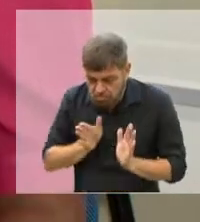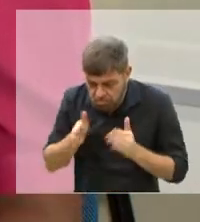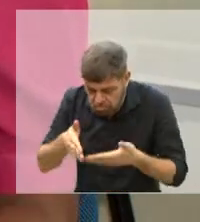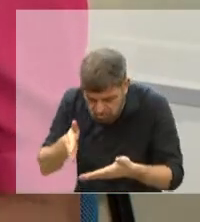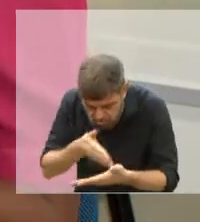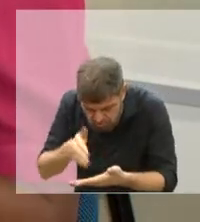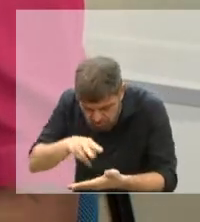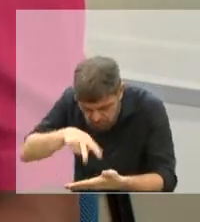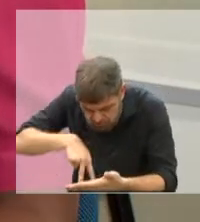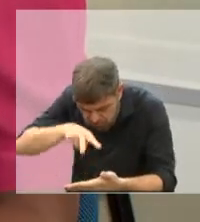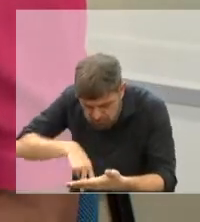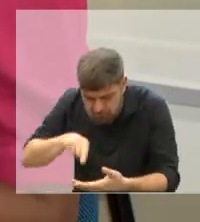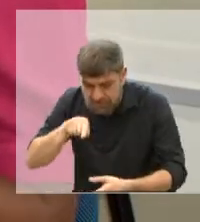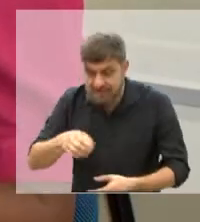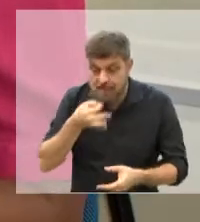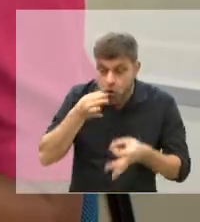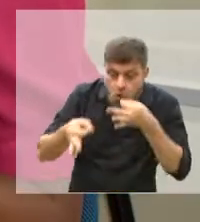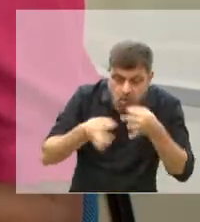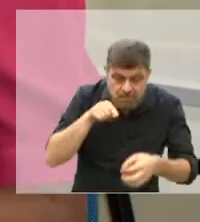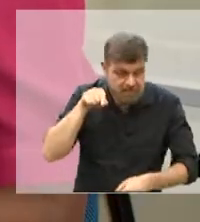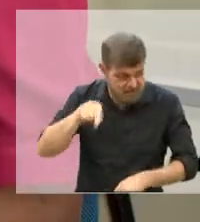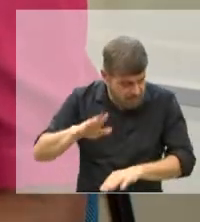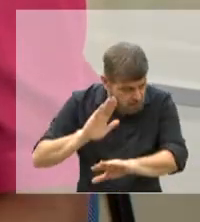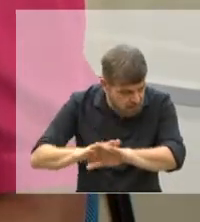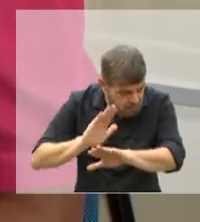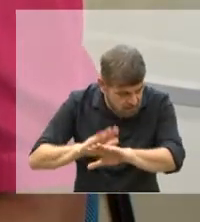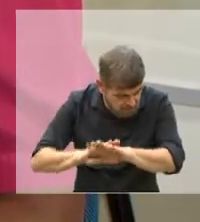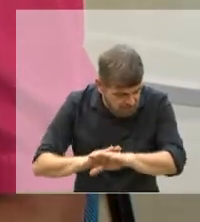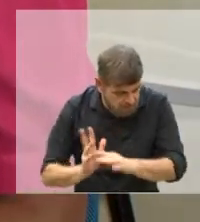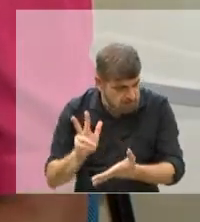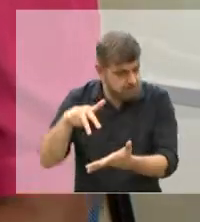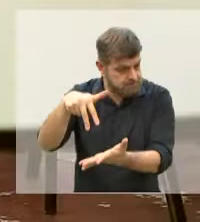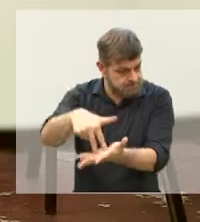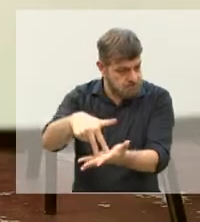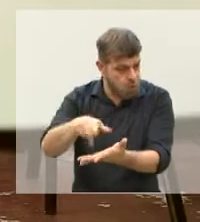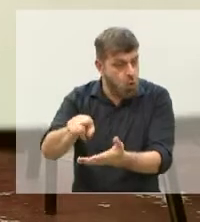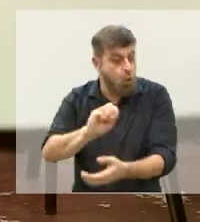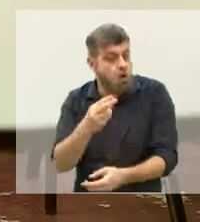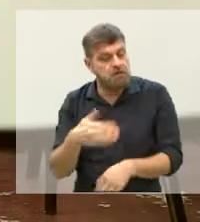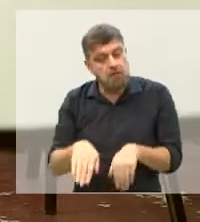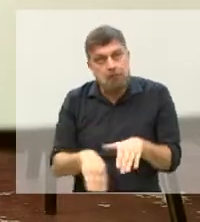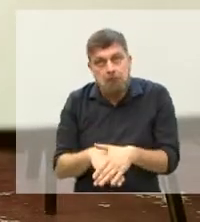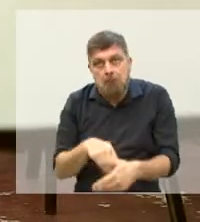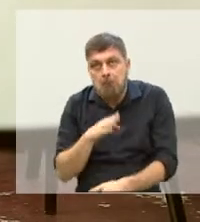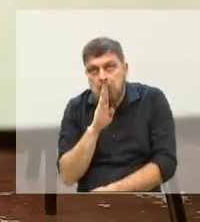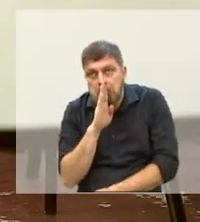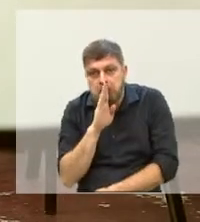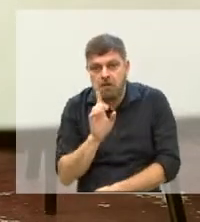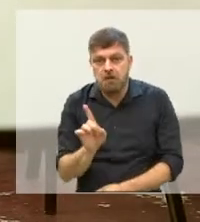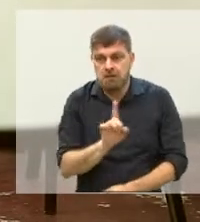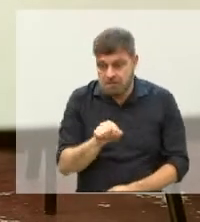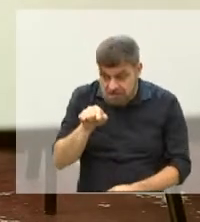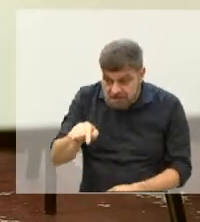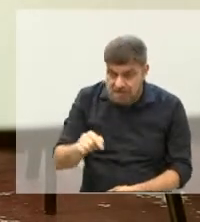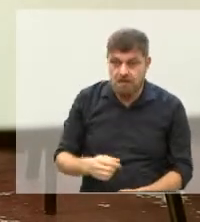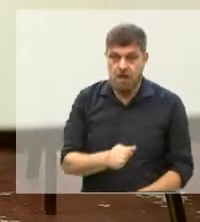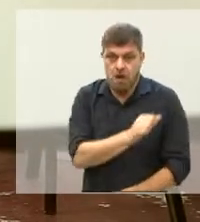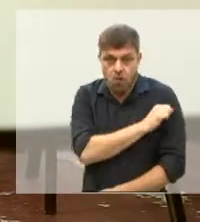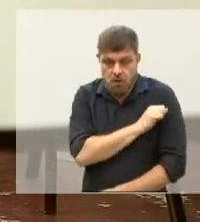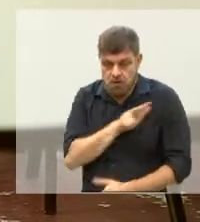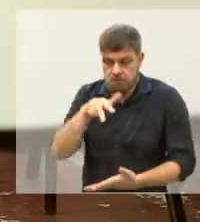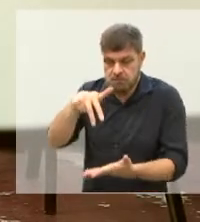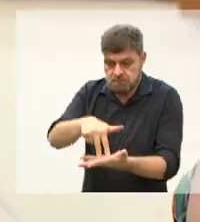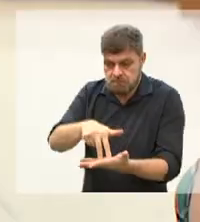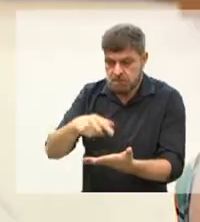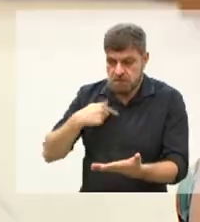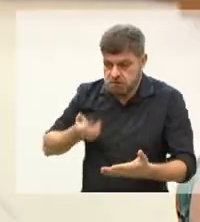traz demandas, sugestões, ele acaba participando ativamente da aula ou não? Sim, você tem que incentivar para que